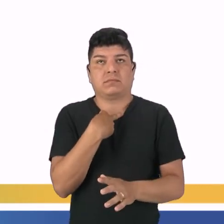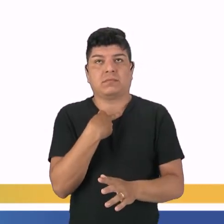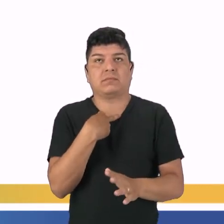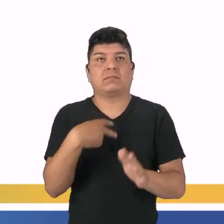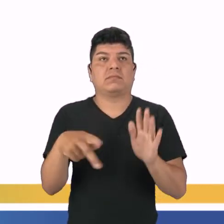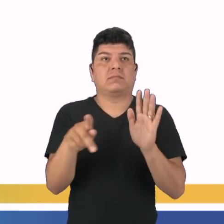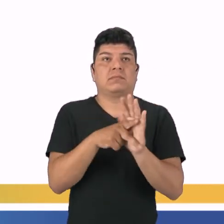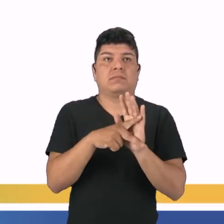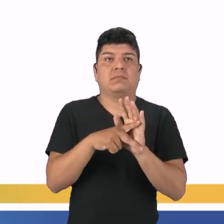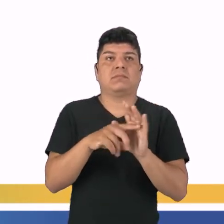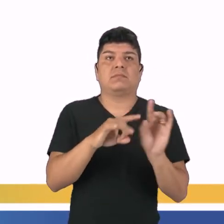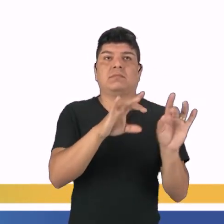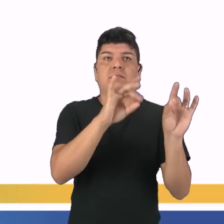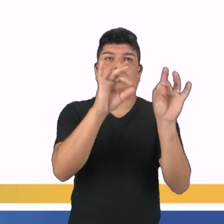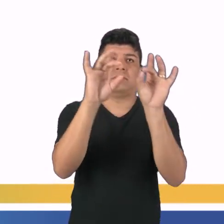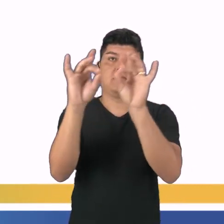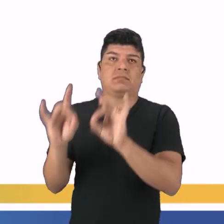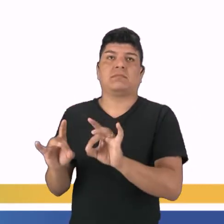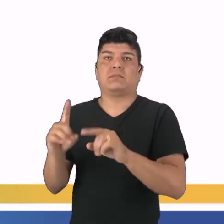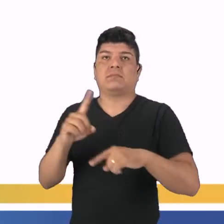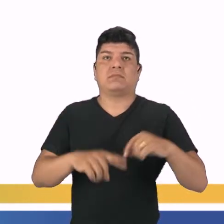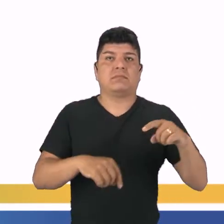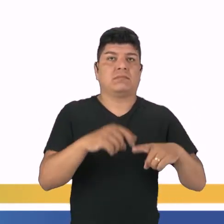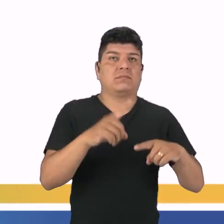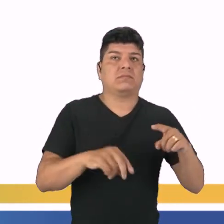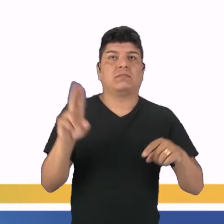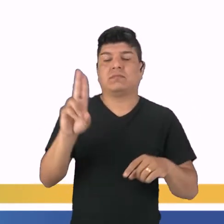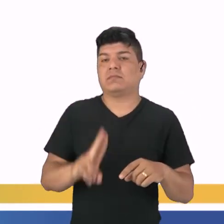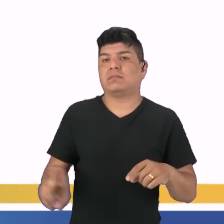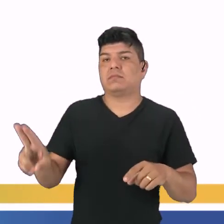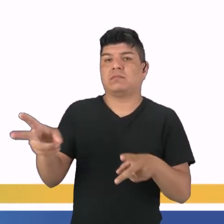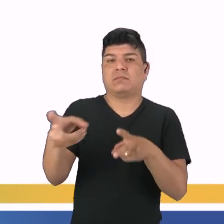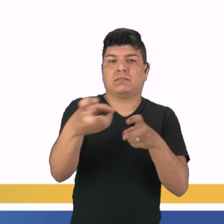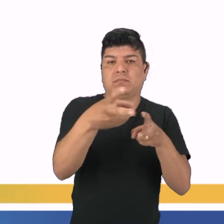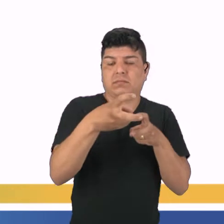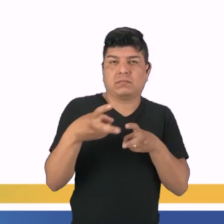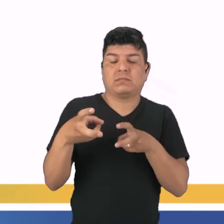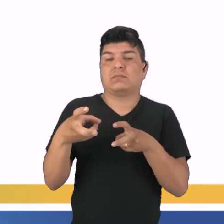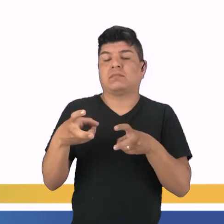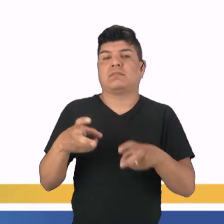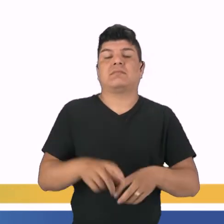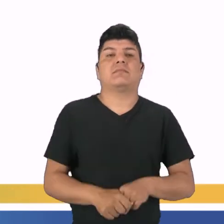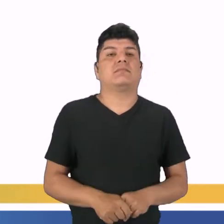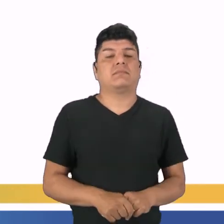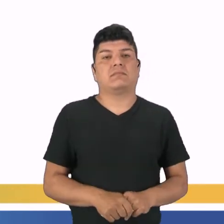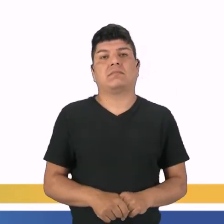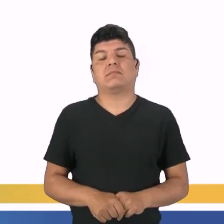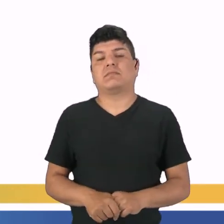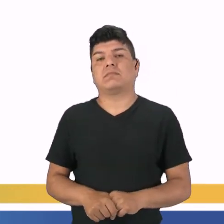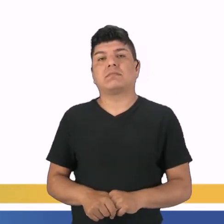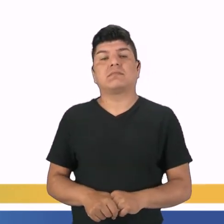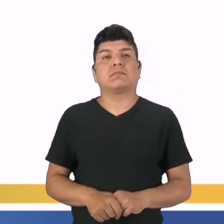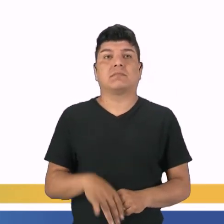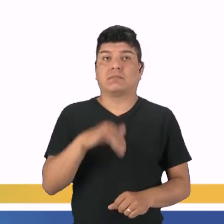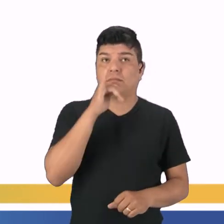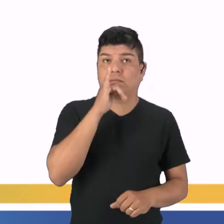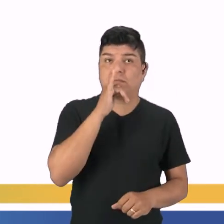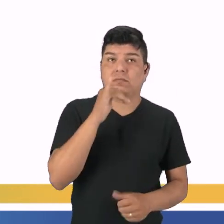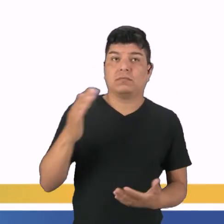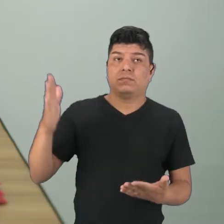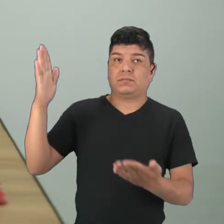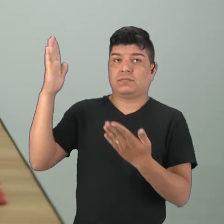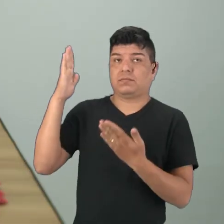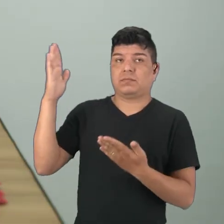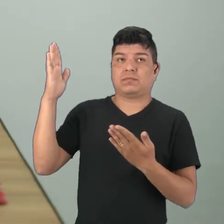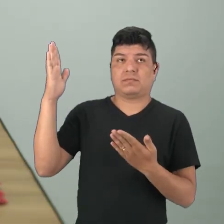uma propriedade específica de determinados materiais e pode ser usado para identificá-los. Por exemplo,